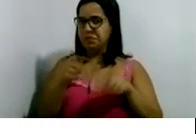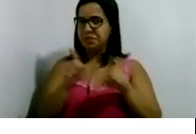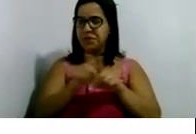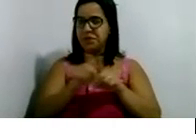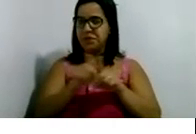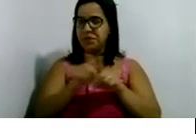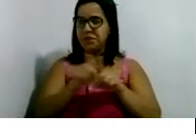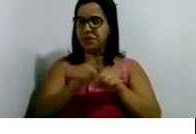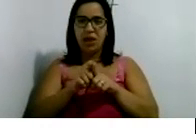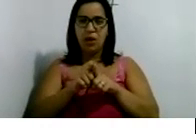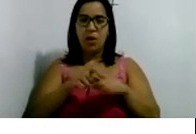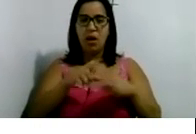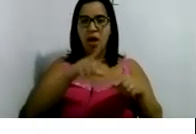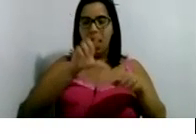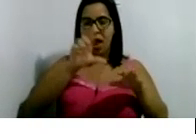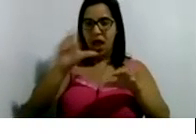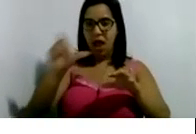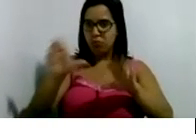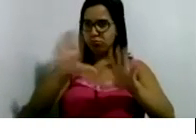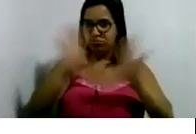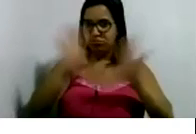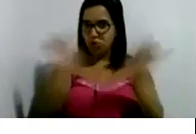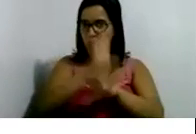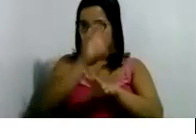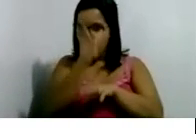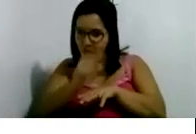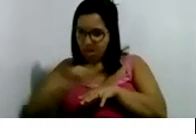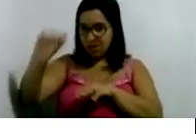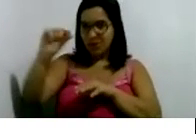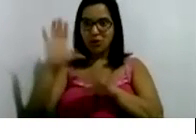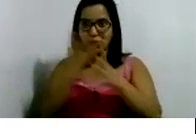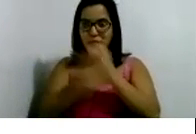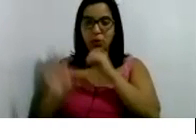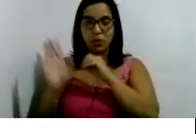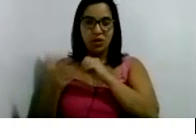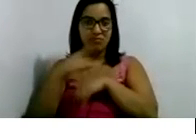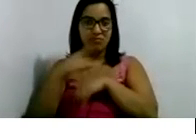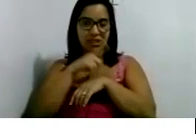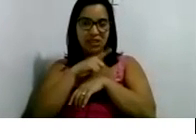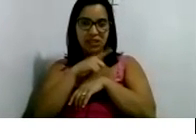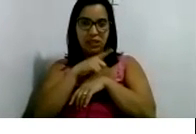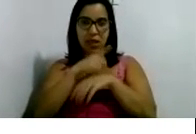vestígio caudal já desapareceu. E a gente já tem tanto o dedo